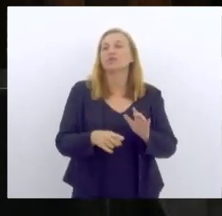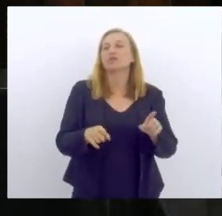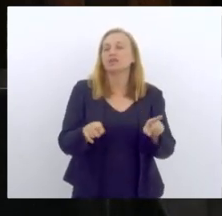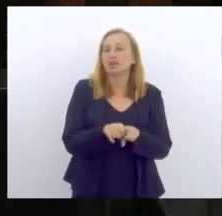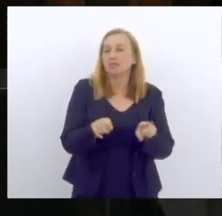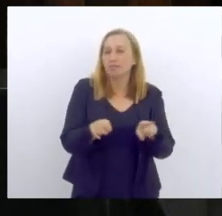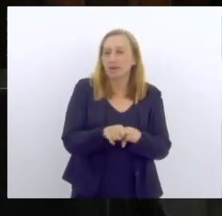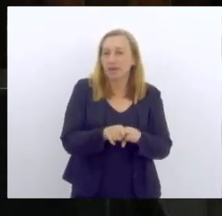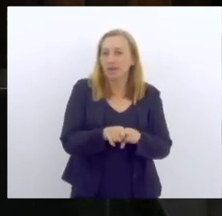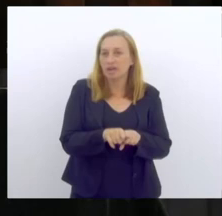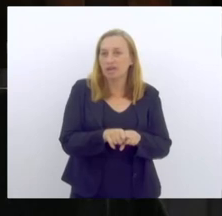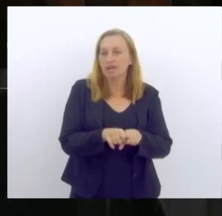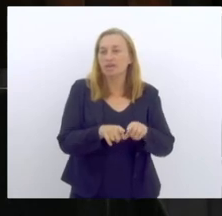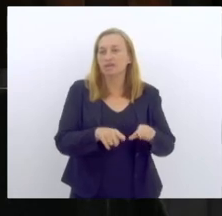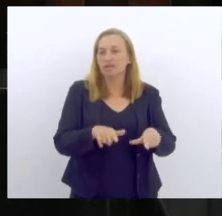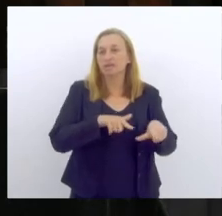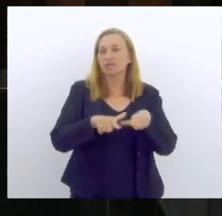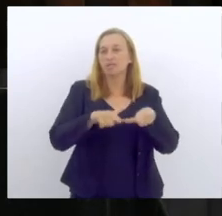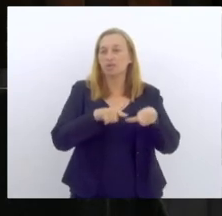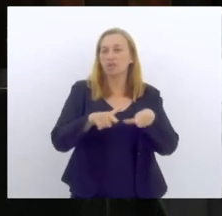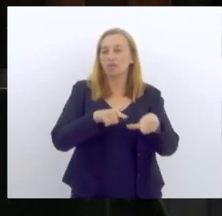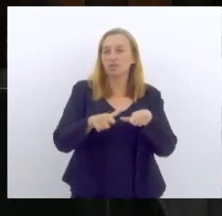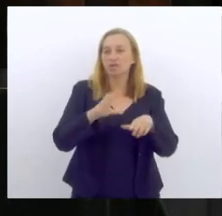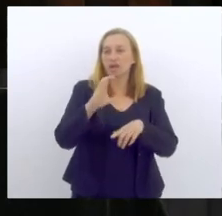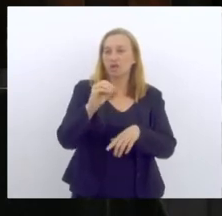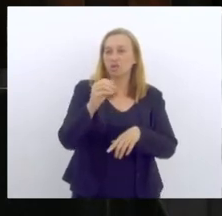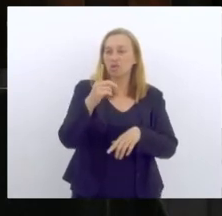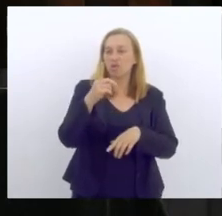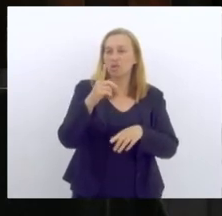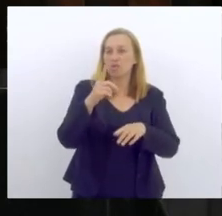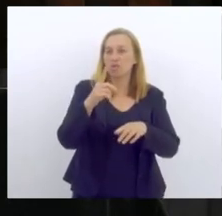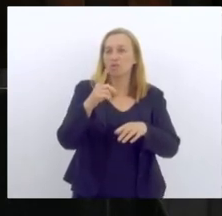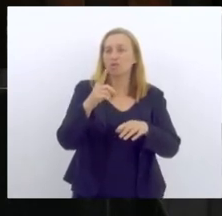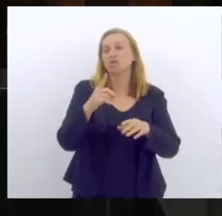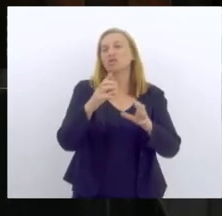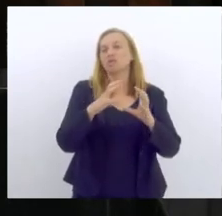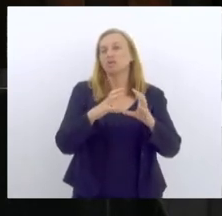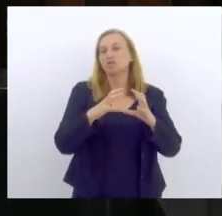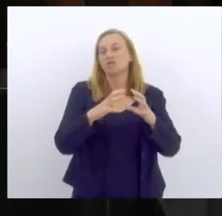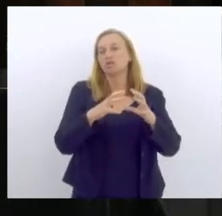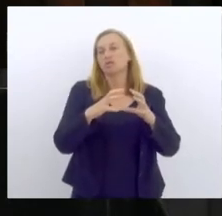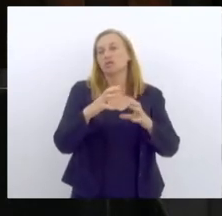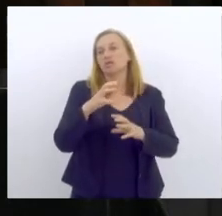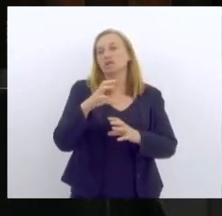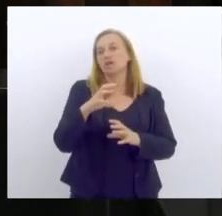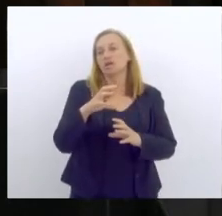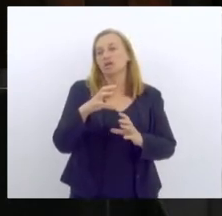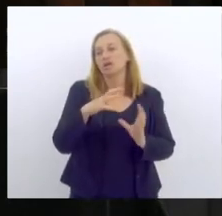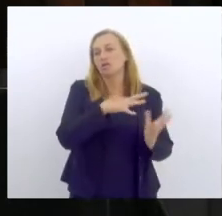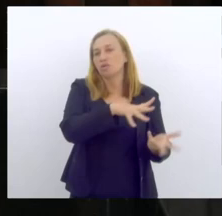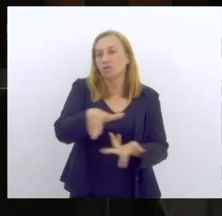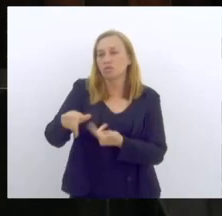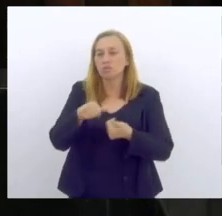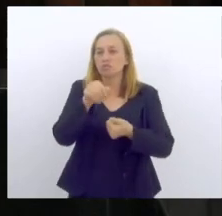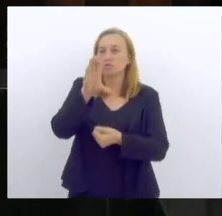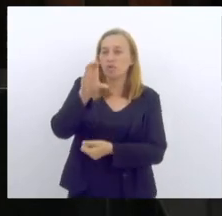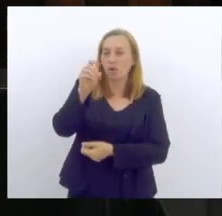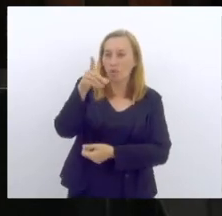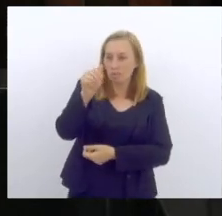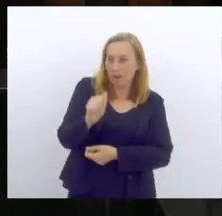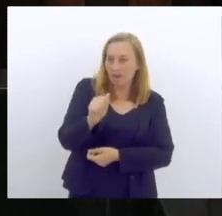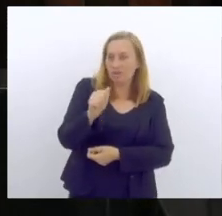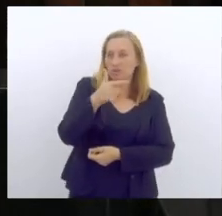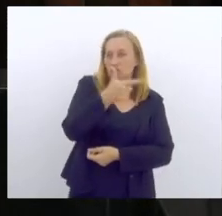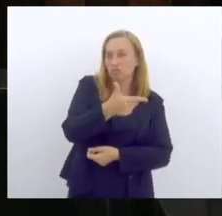também deve a Copa do Mundo de 2002 pelos feitos da recuperação de Ronaldo Rivaldo que simplesmente jogaram uma barbaridade e nos